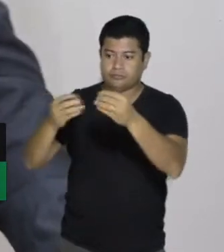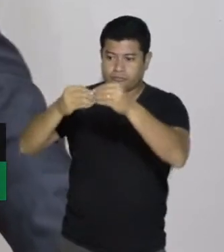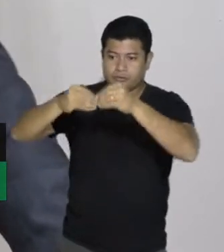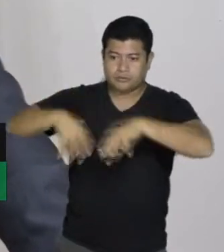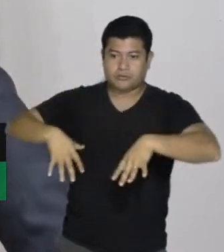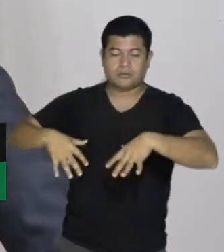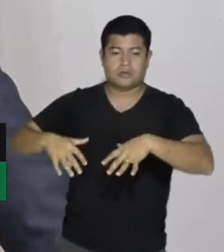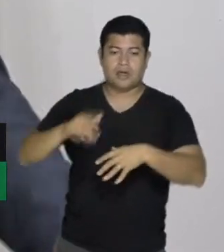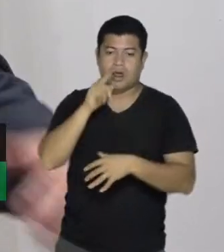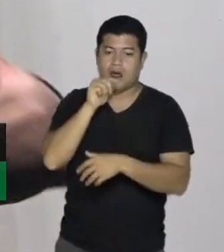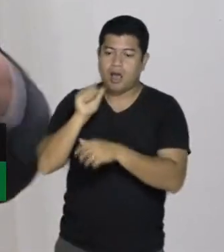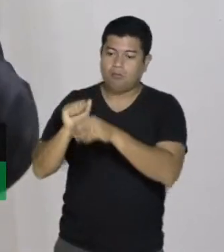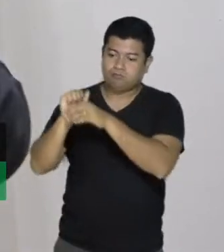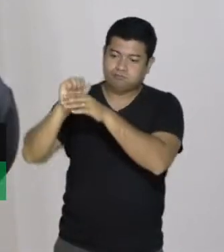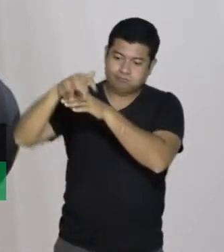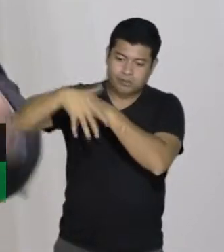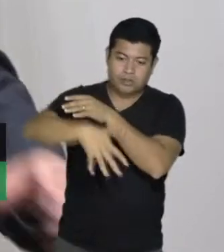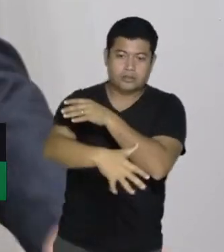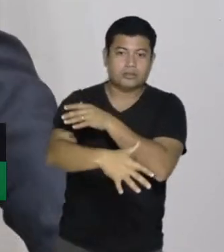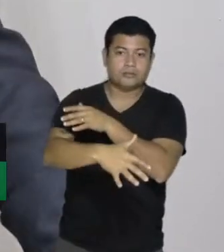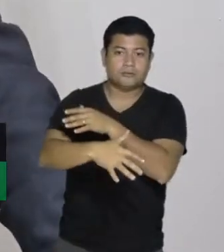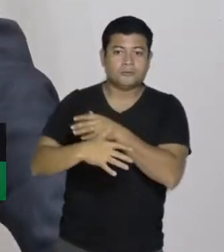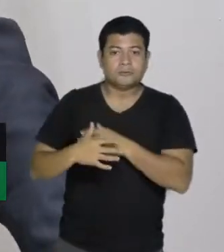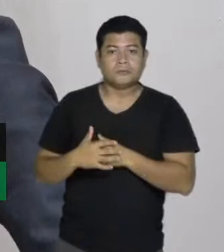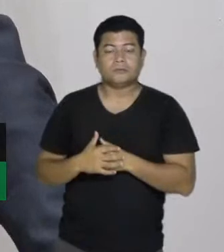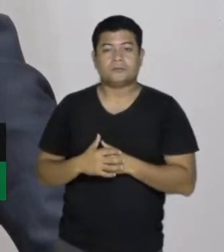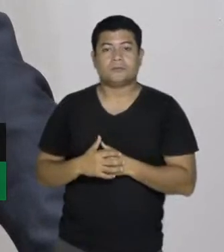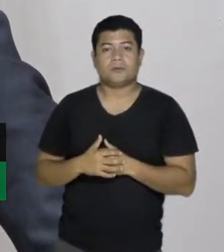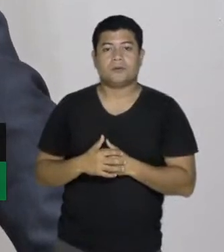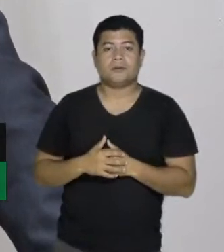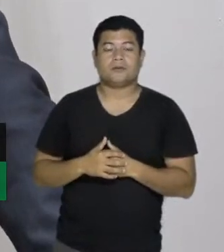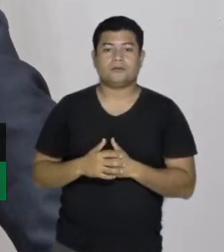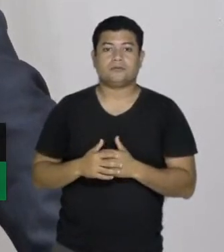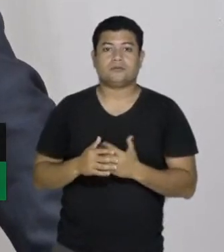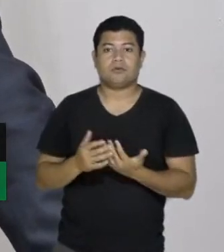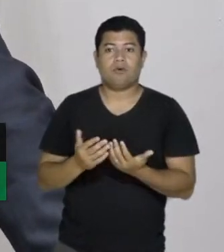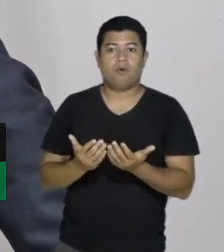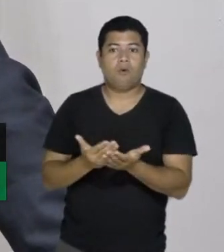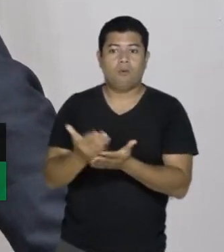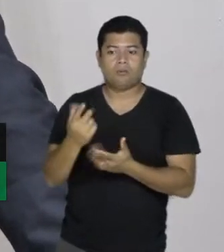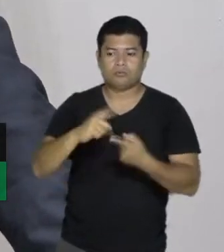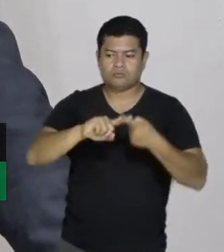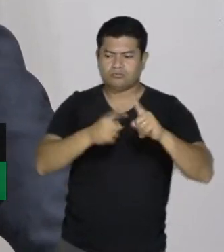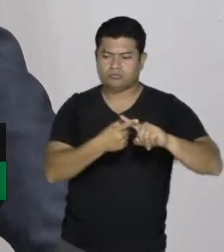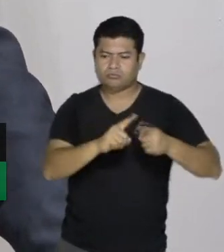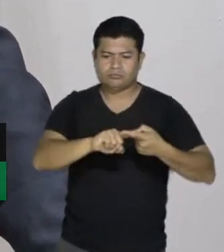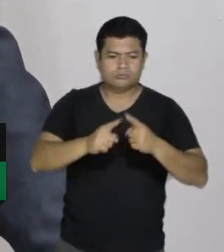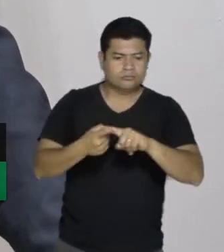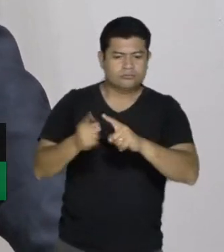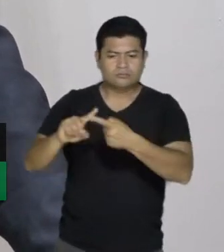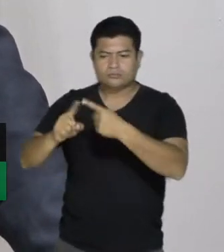começaram a se articular se organizar